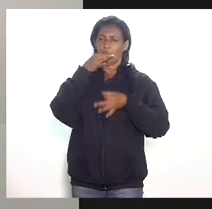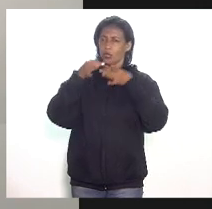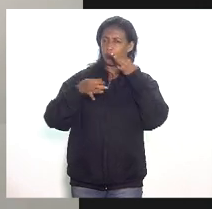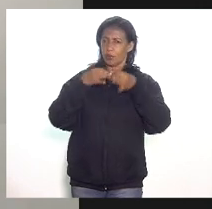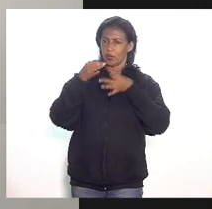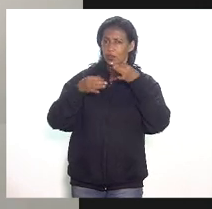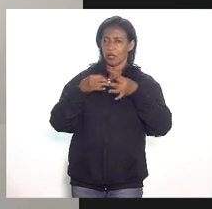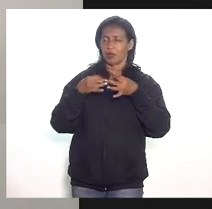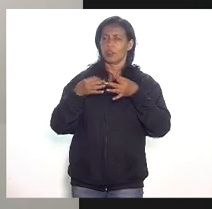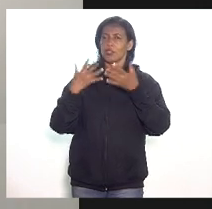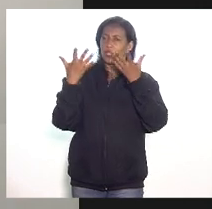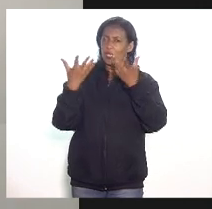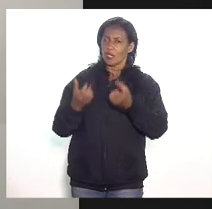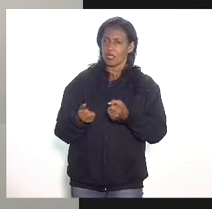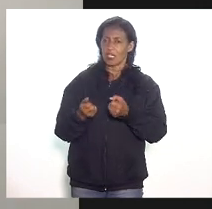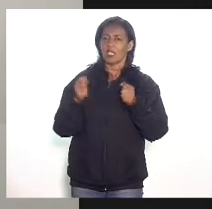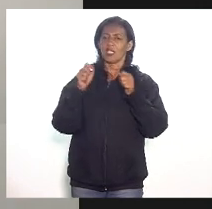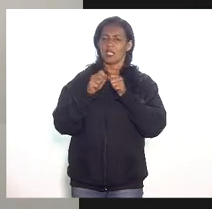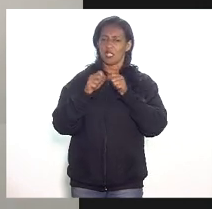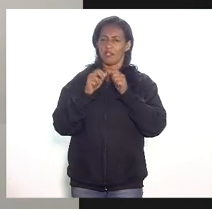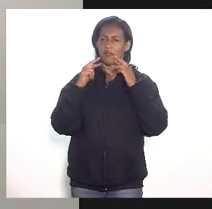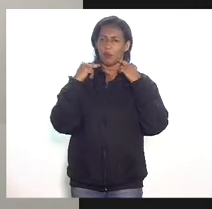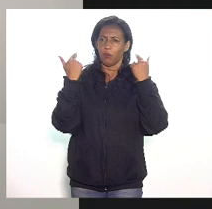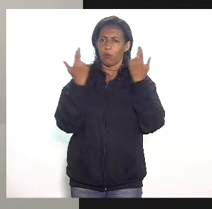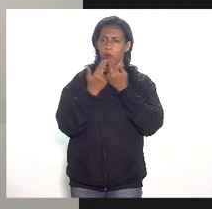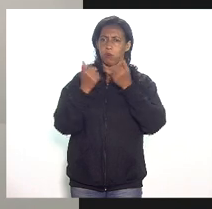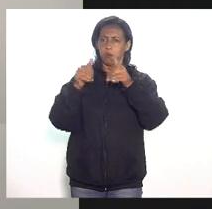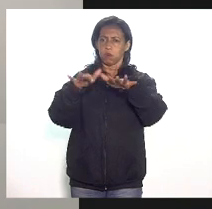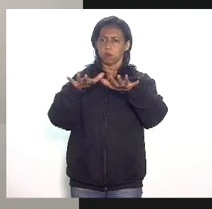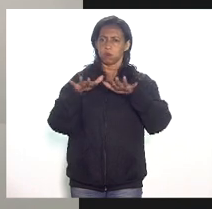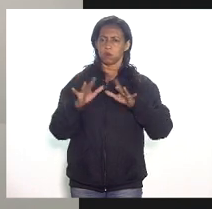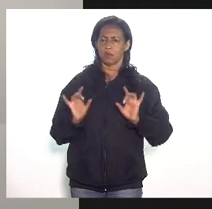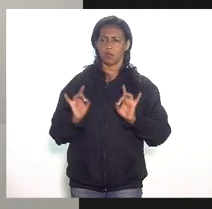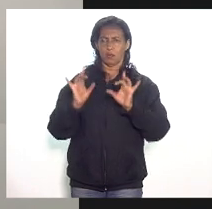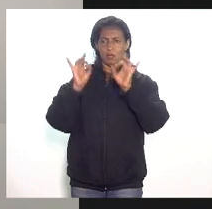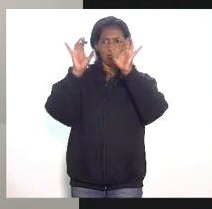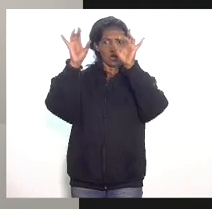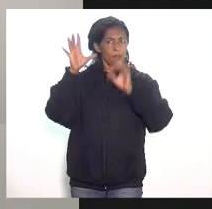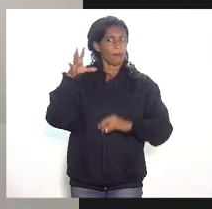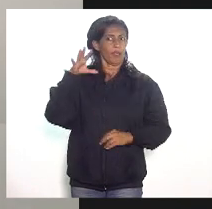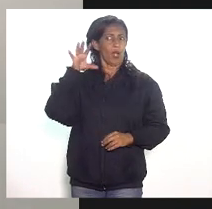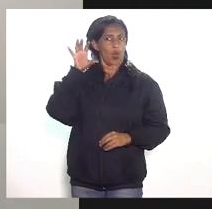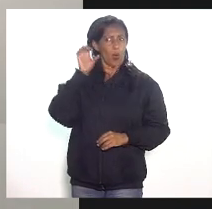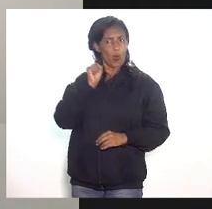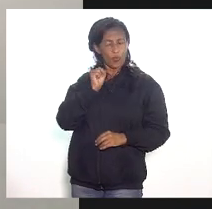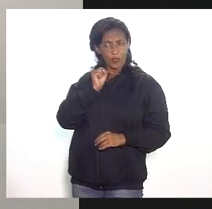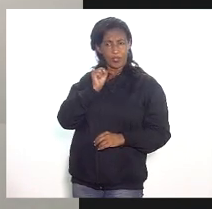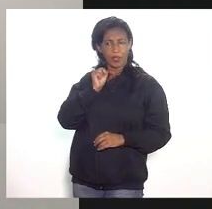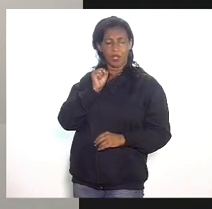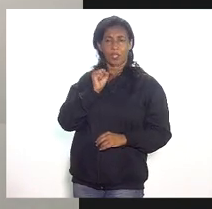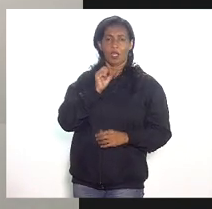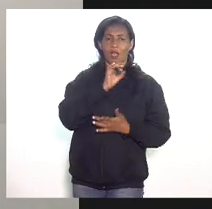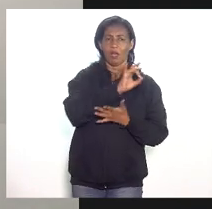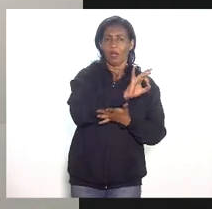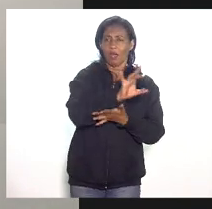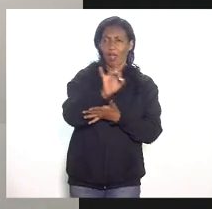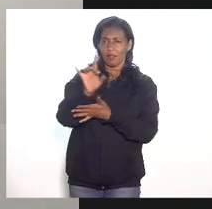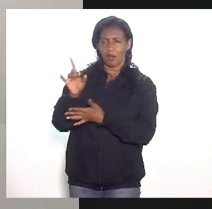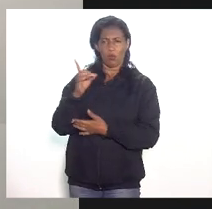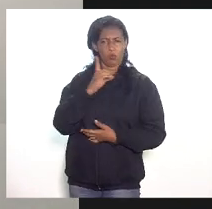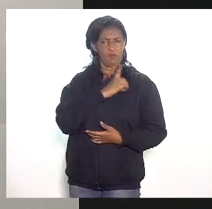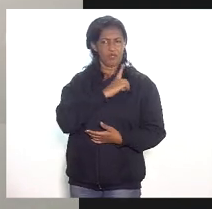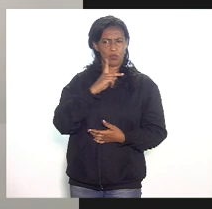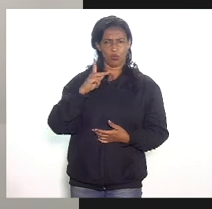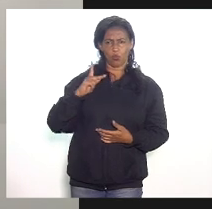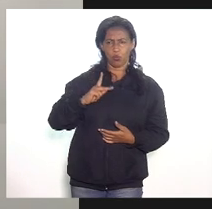recomendável que se faça uma audiência pública para ouvir os setores interessados inclusive a defensoria